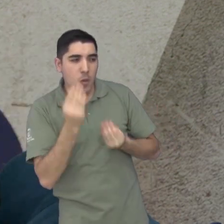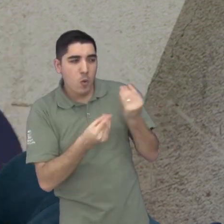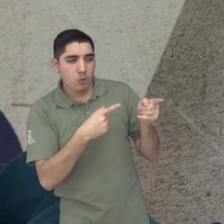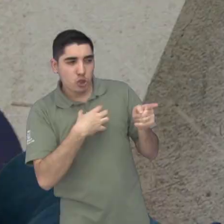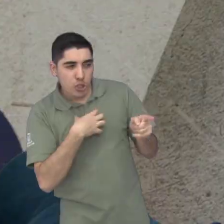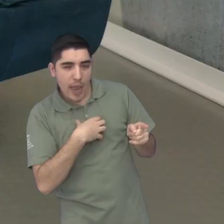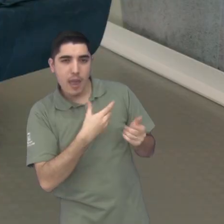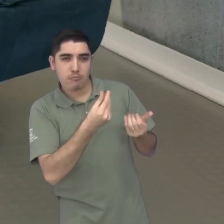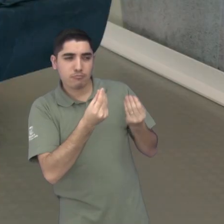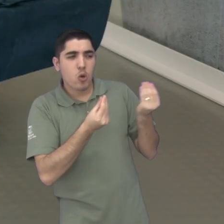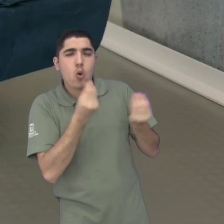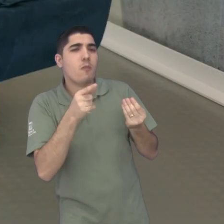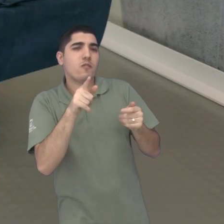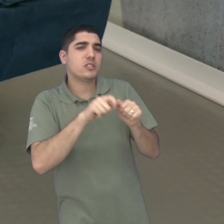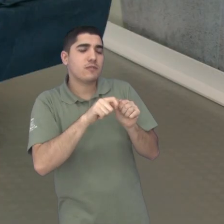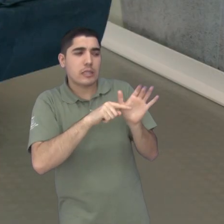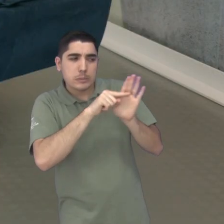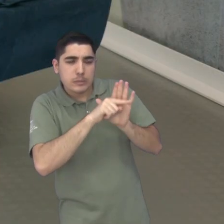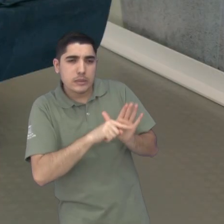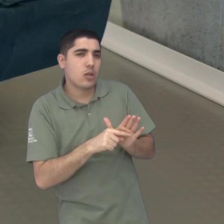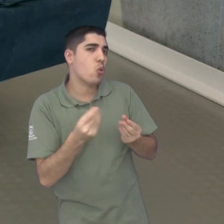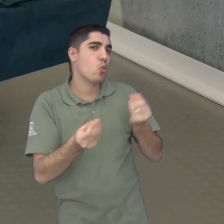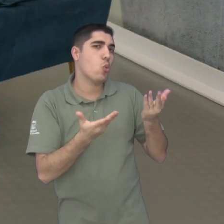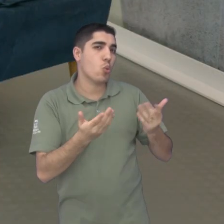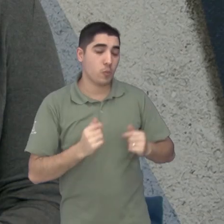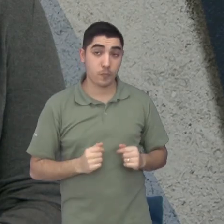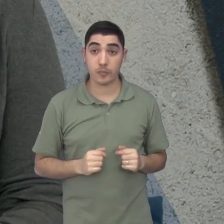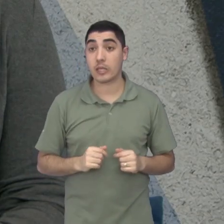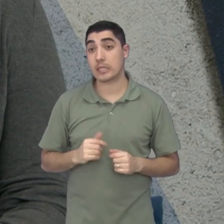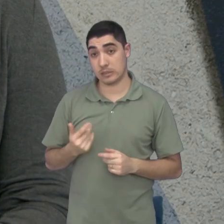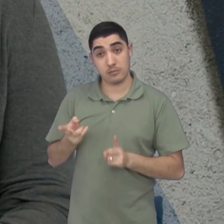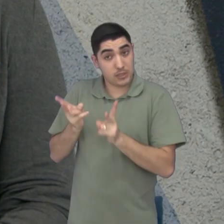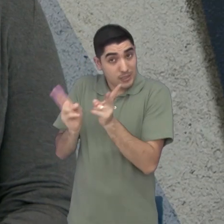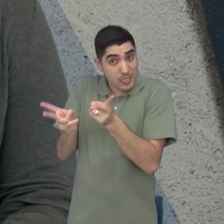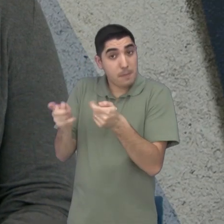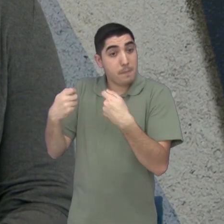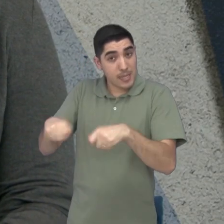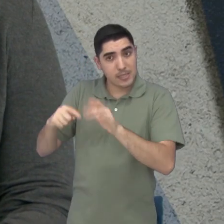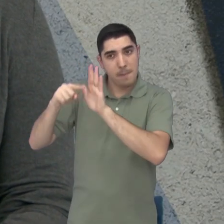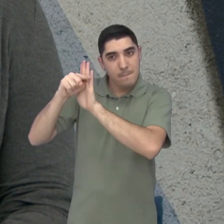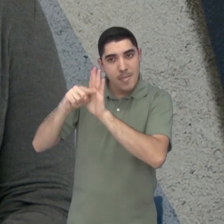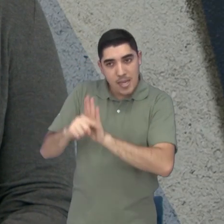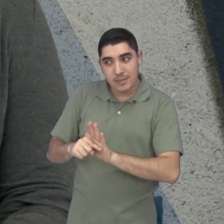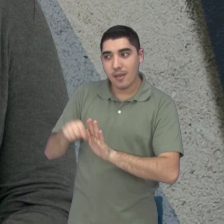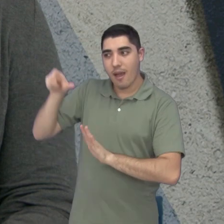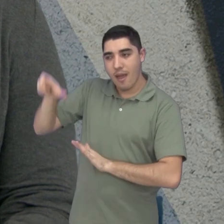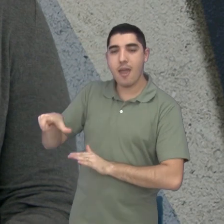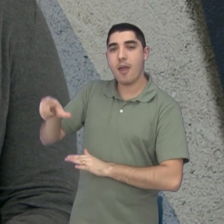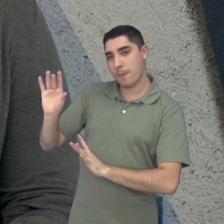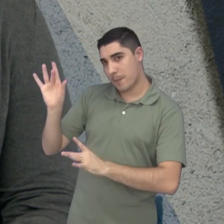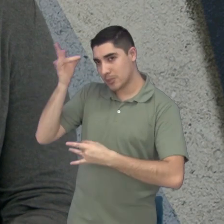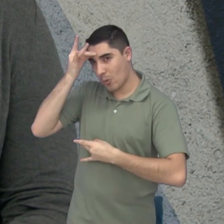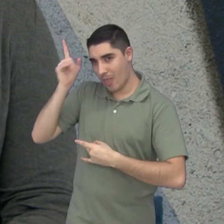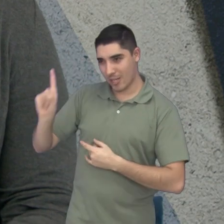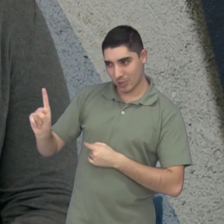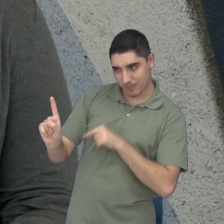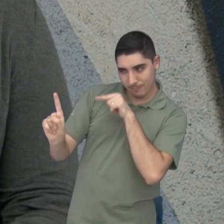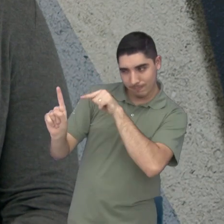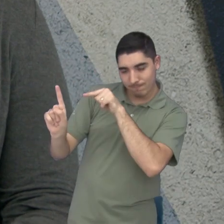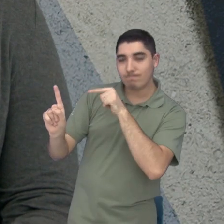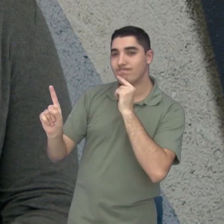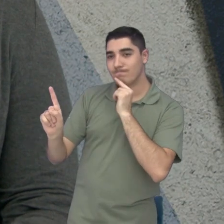esse processo? A gente tem que pesquisar sempre o personagem que a gente vai fazer, né? Então, o que eu falei antes